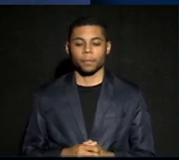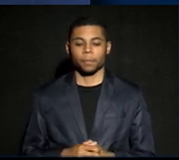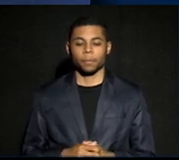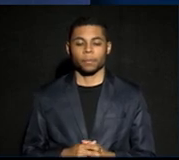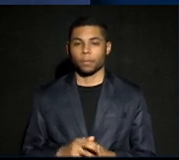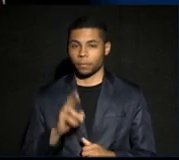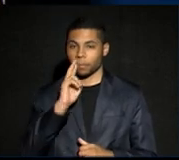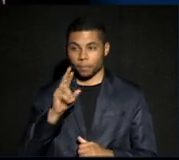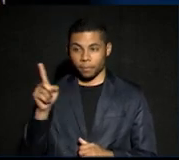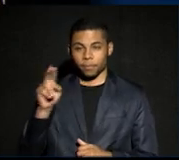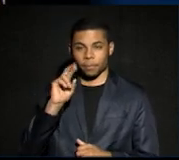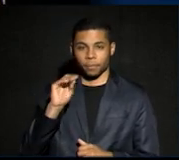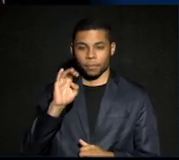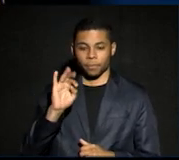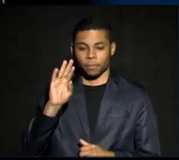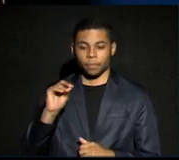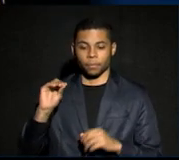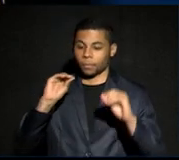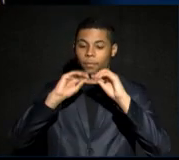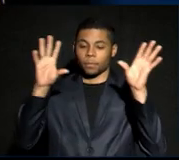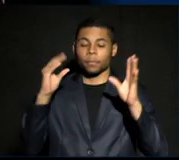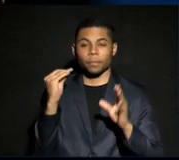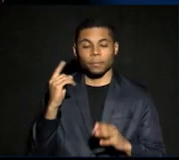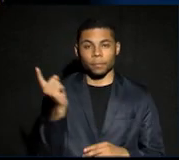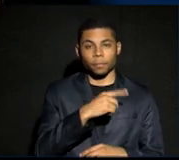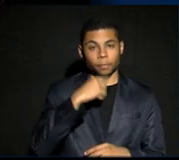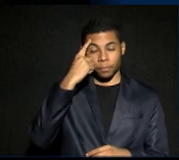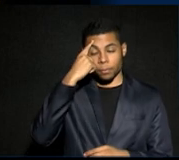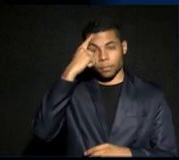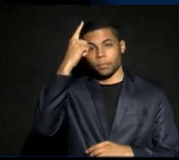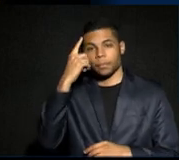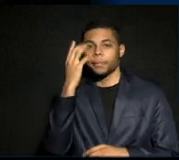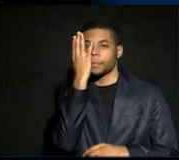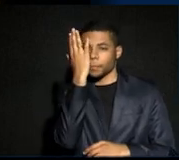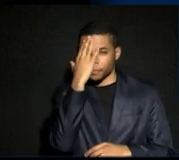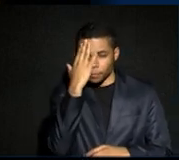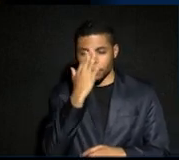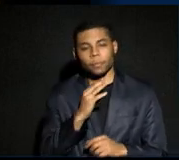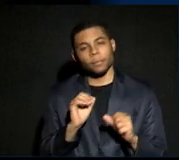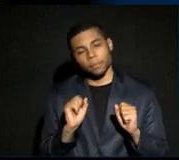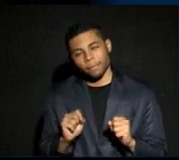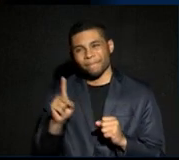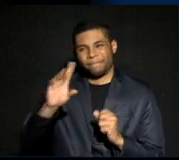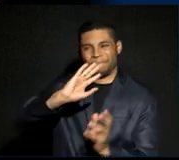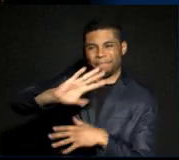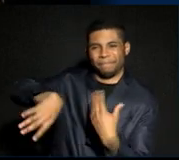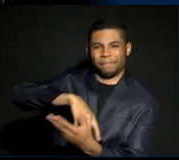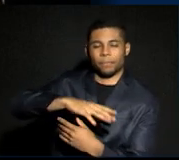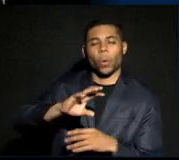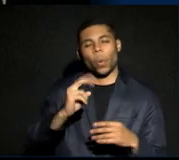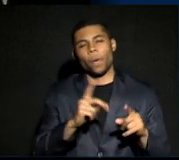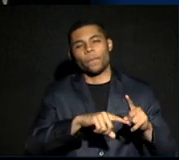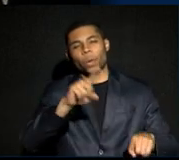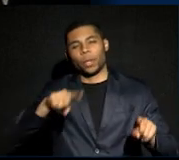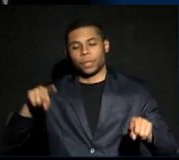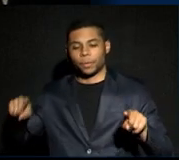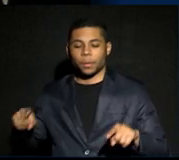Assim, a resposta do Roberto foi muito clara de que isso é um one-off para cuidar dessa bagunça, dessa